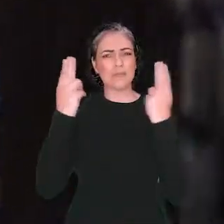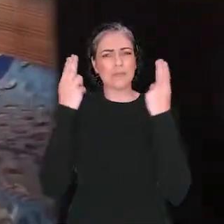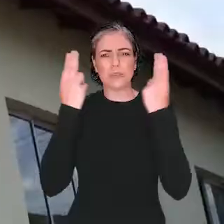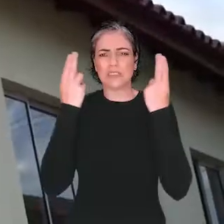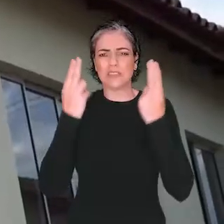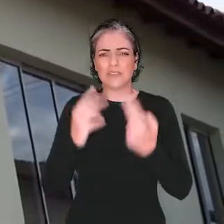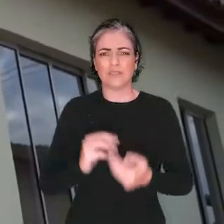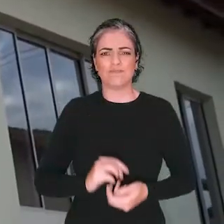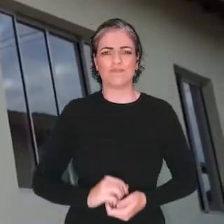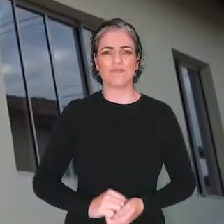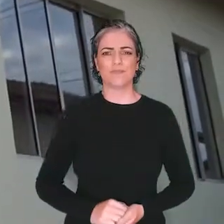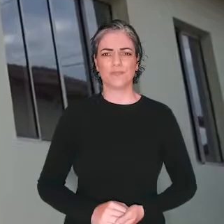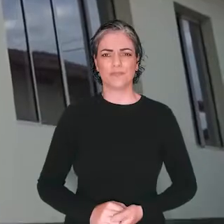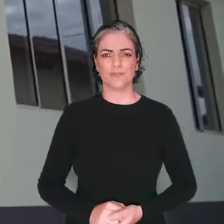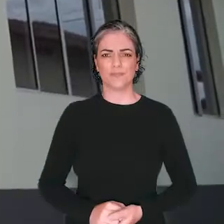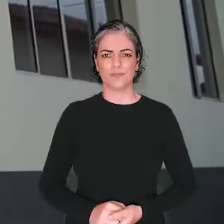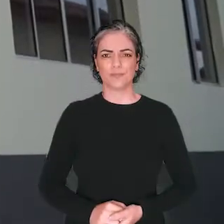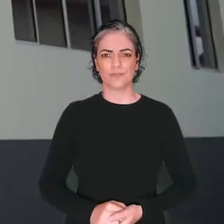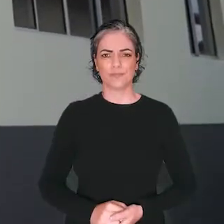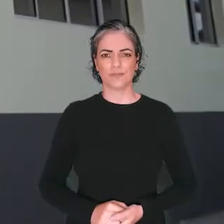como.